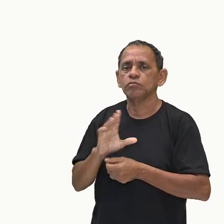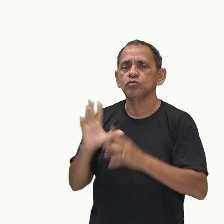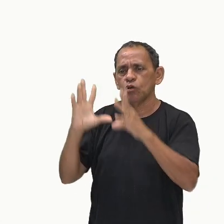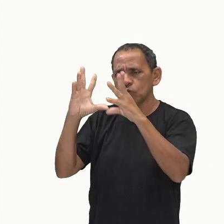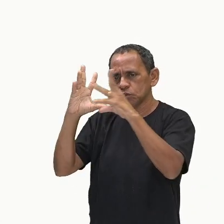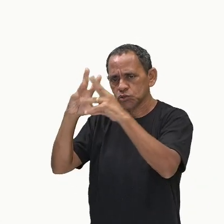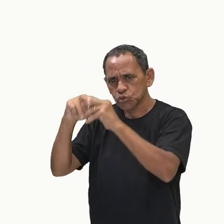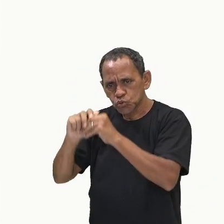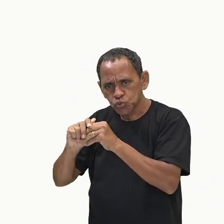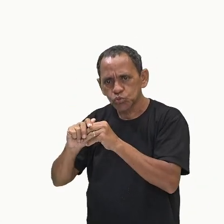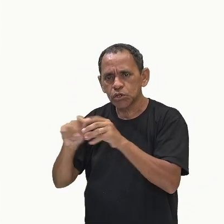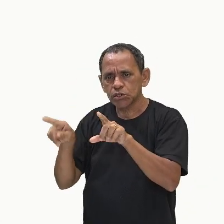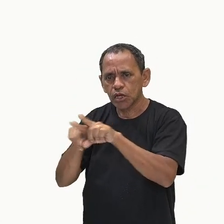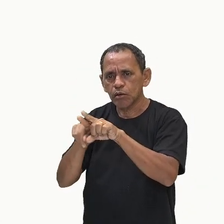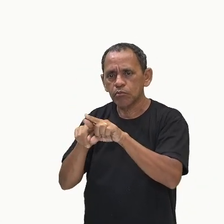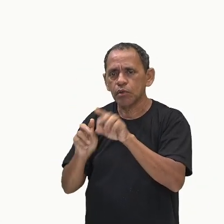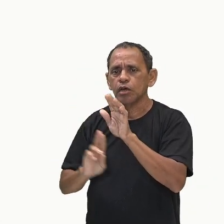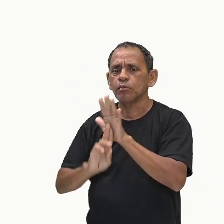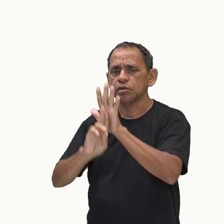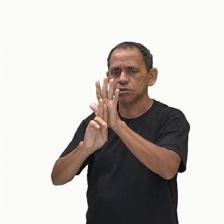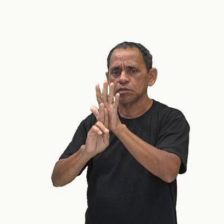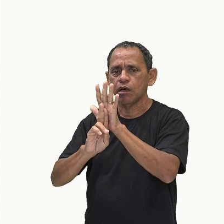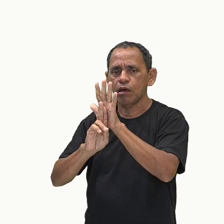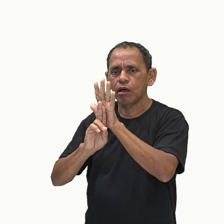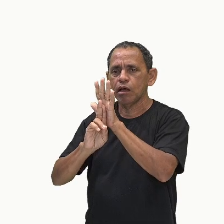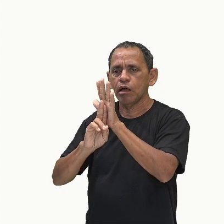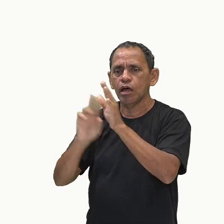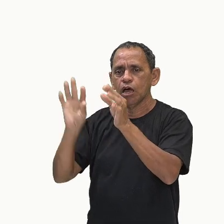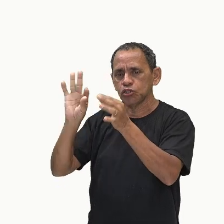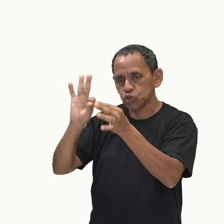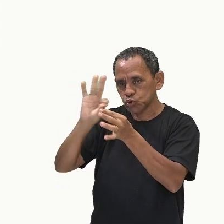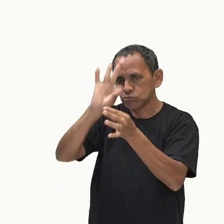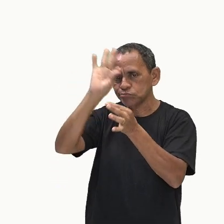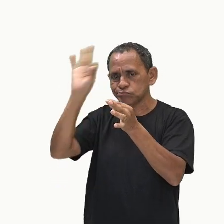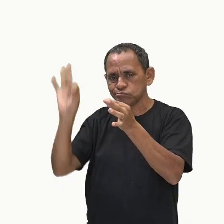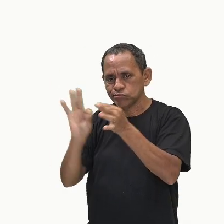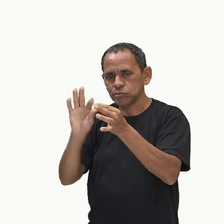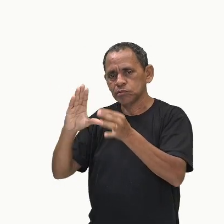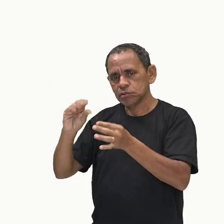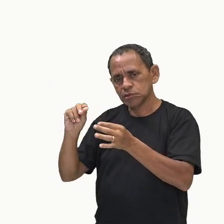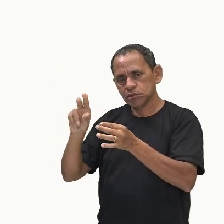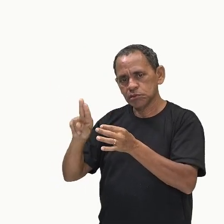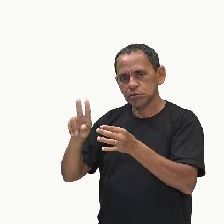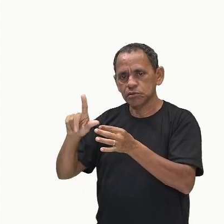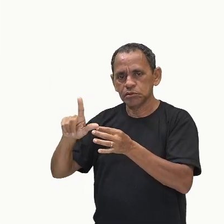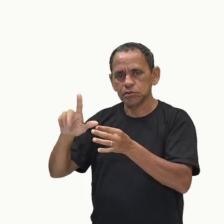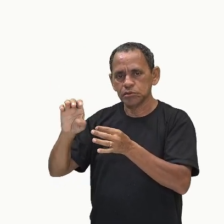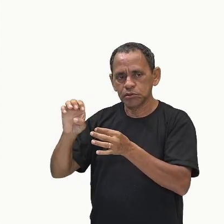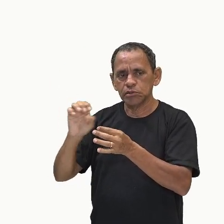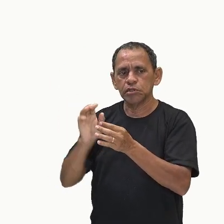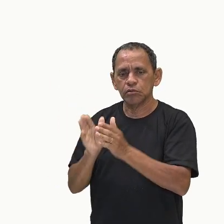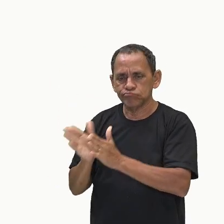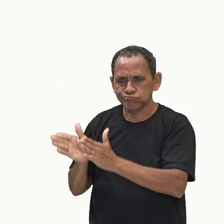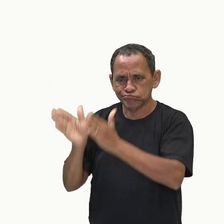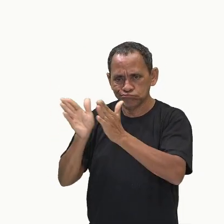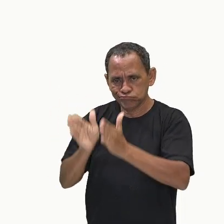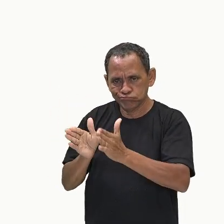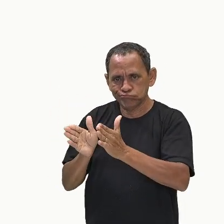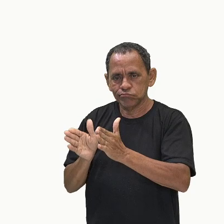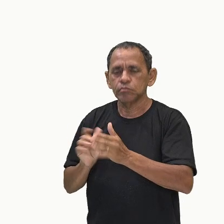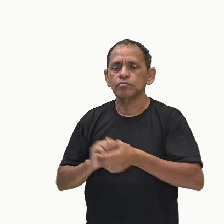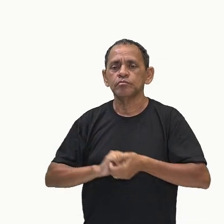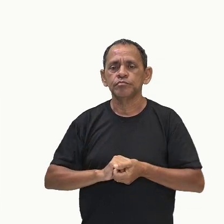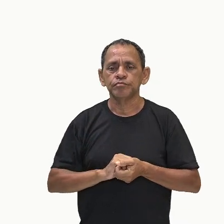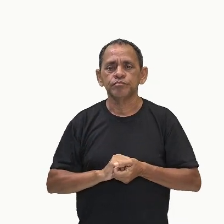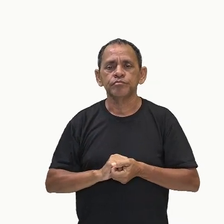representada aqui no ciclo de Calvin. Então, nós temos aí os dois processos, fase clara e fase escura, sendo